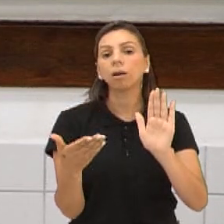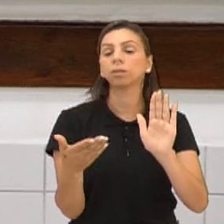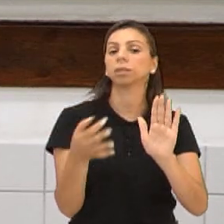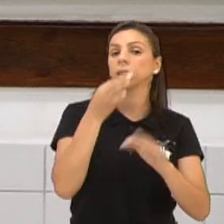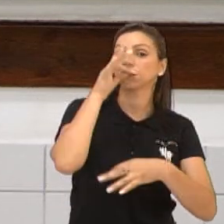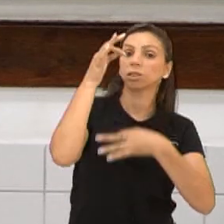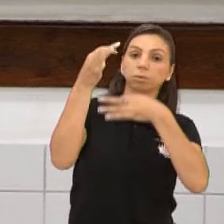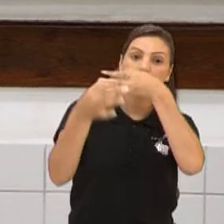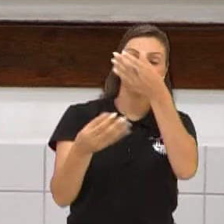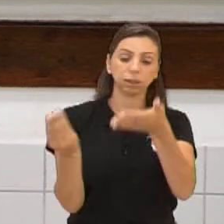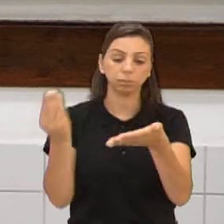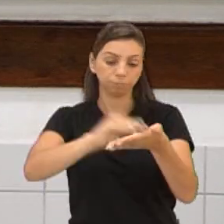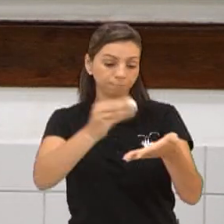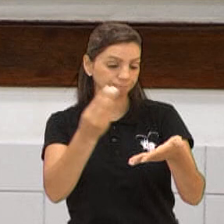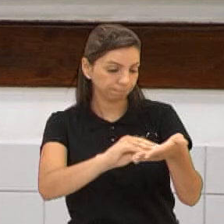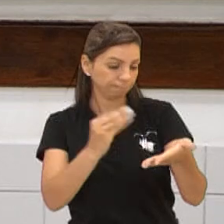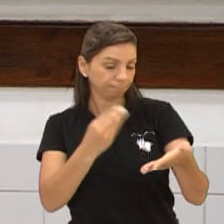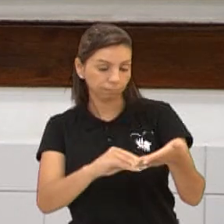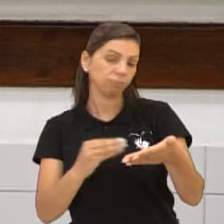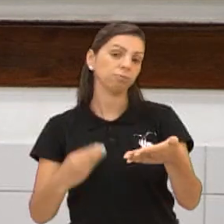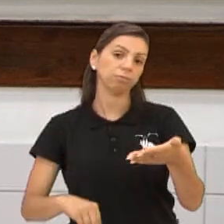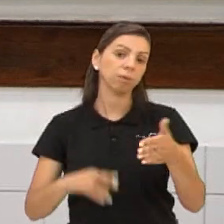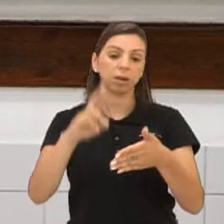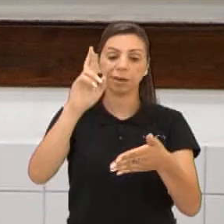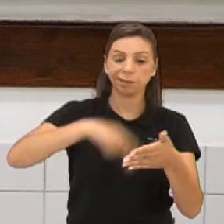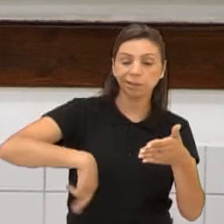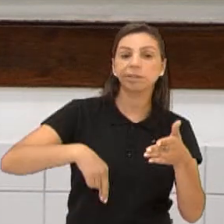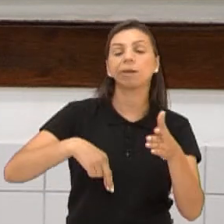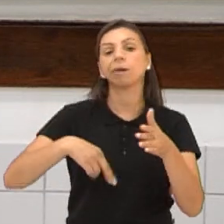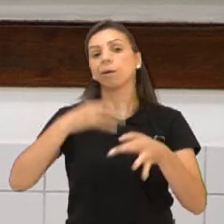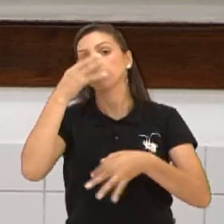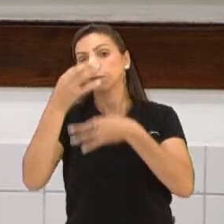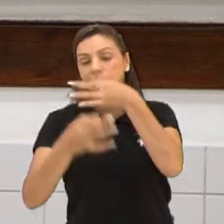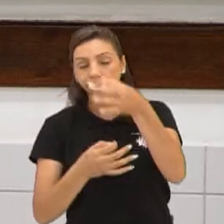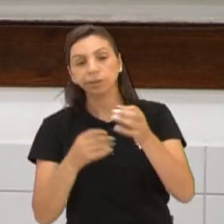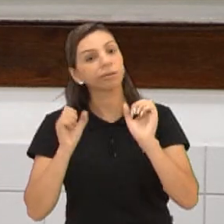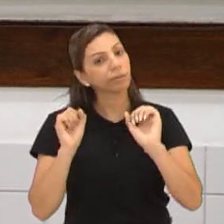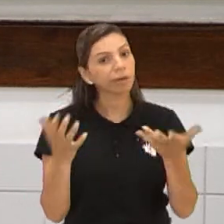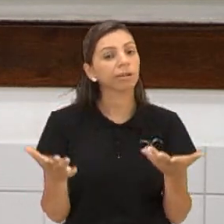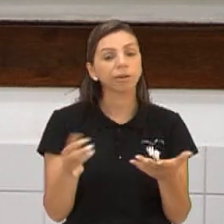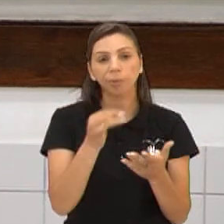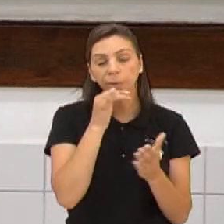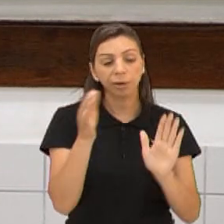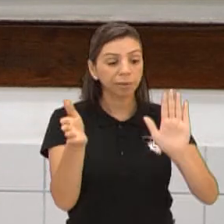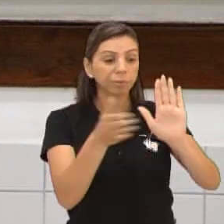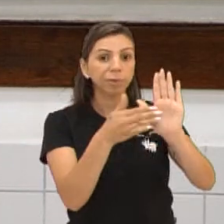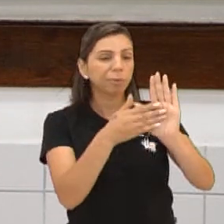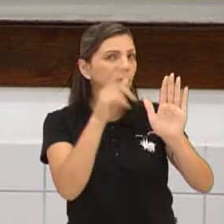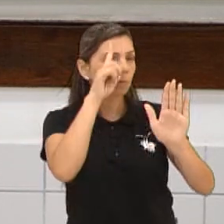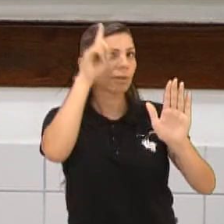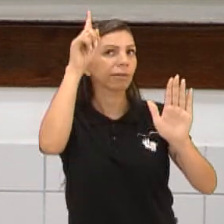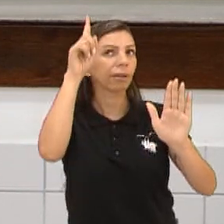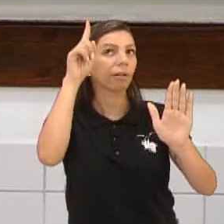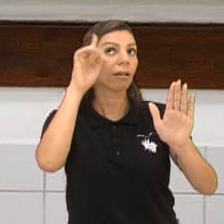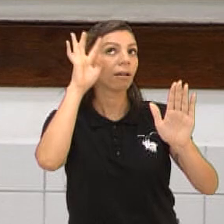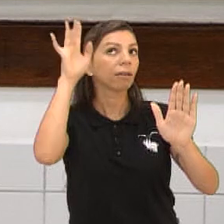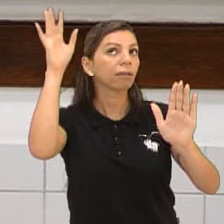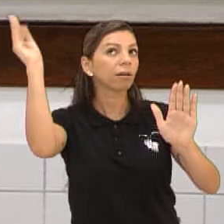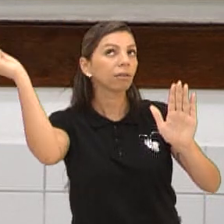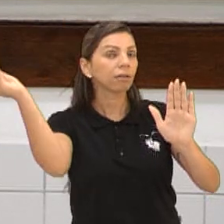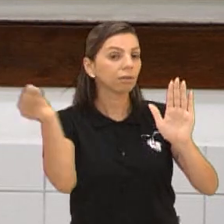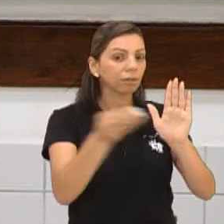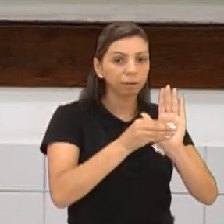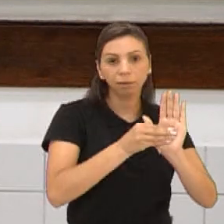não é uma possível redação dissertativo-argumentativo é isso você vai propor uma ideia vai colocar